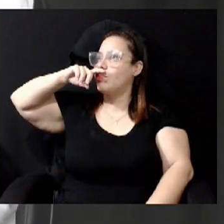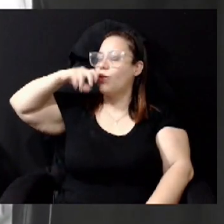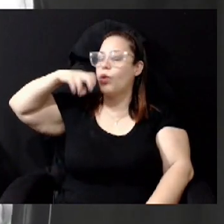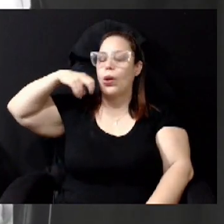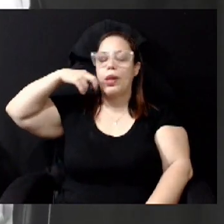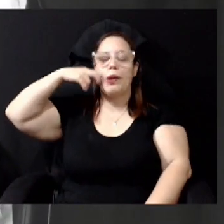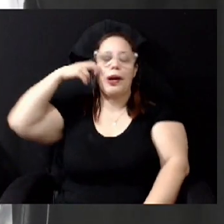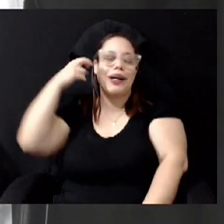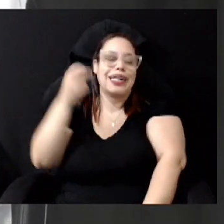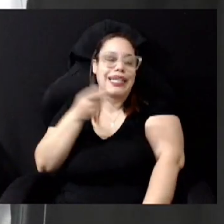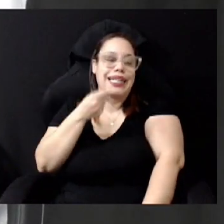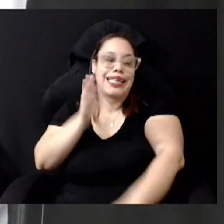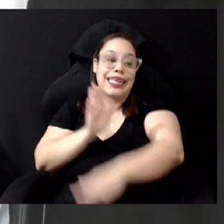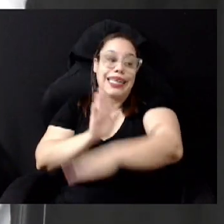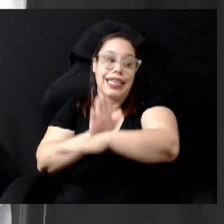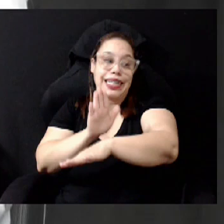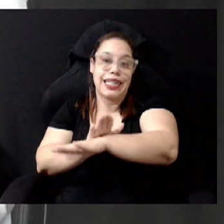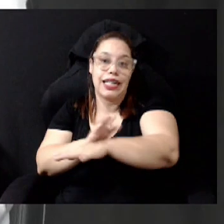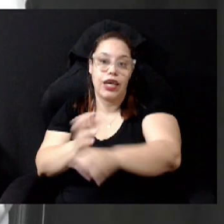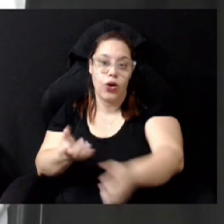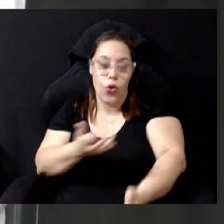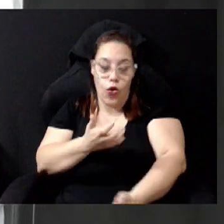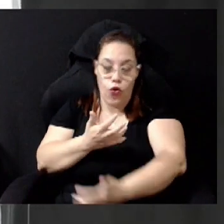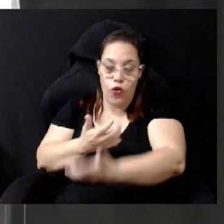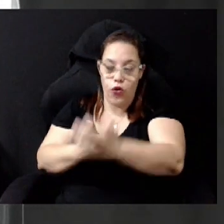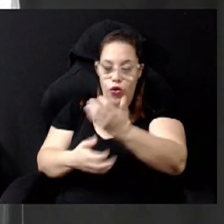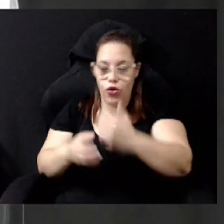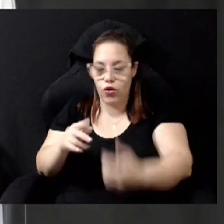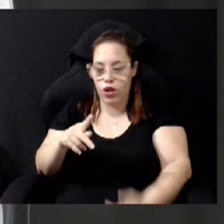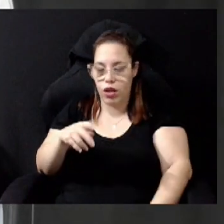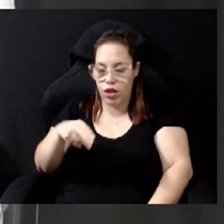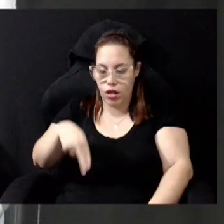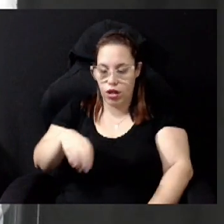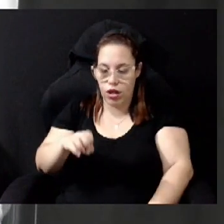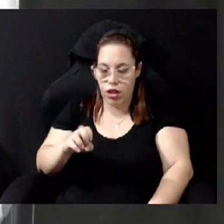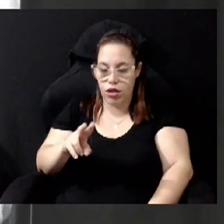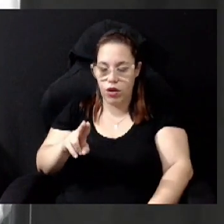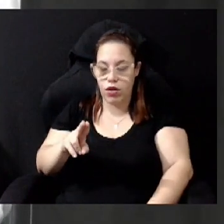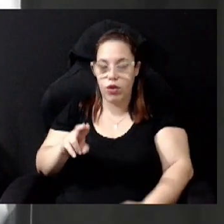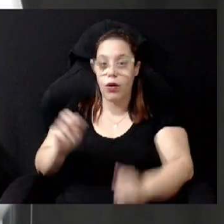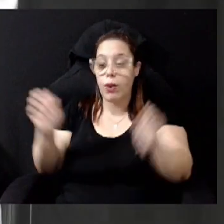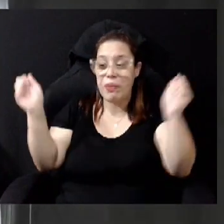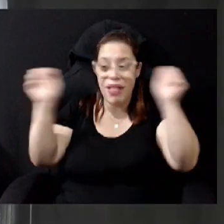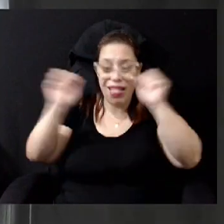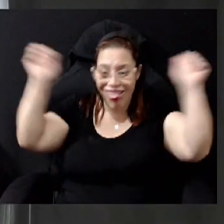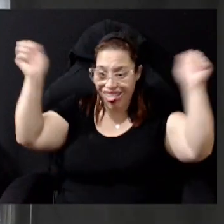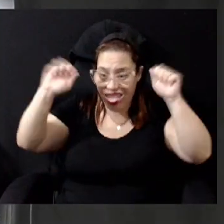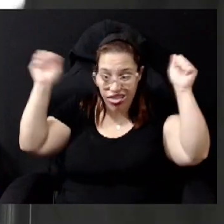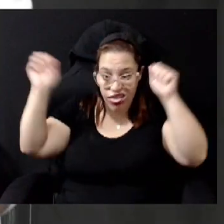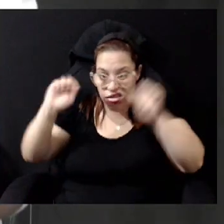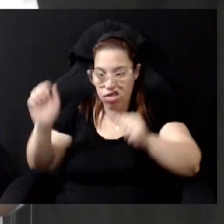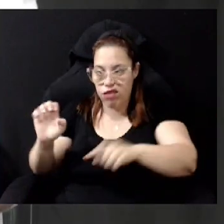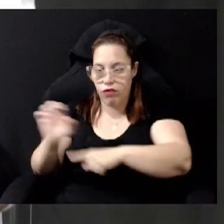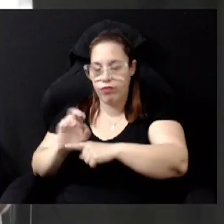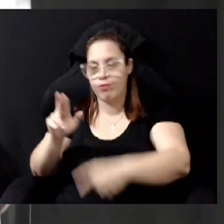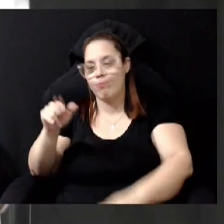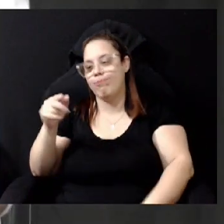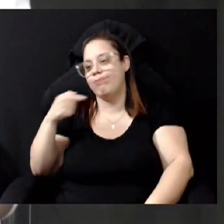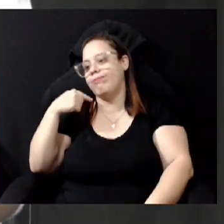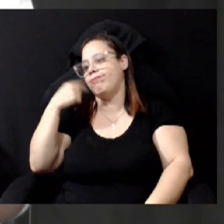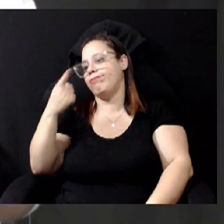a colocar fogo em pneus para poder chamar a atenção do Estado, porque ninguém queria fazer nada, nunca ligaram, sempre foi uma